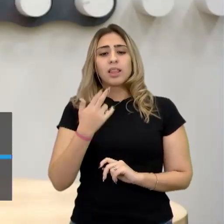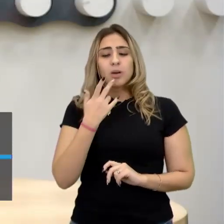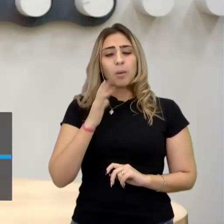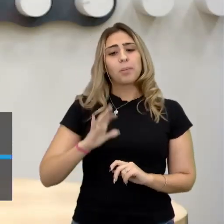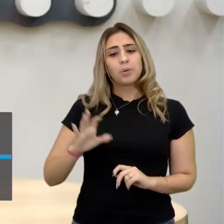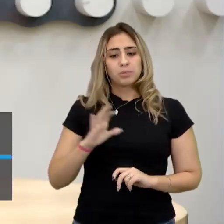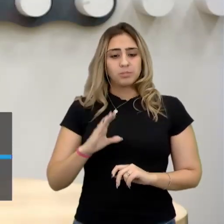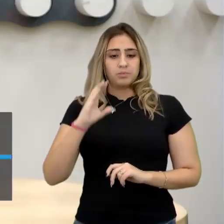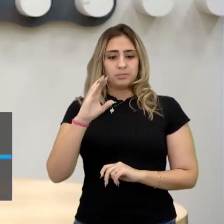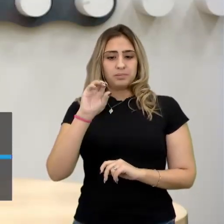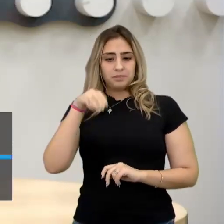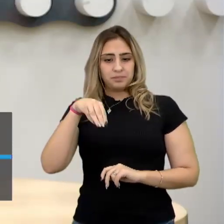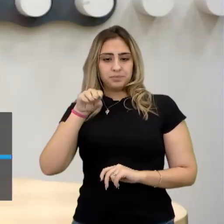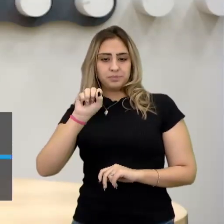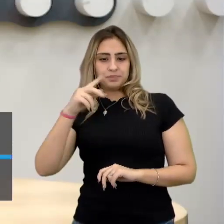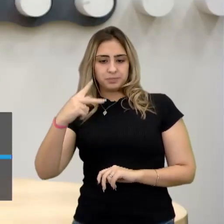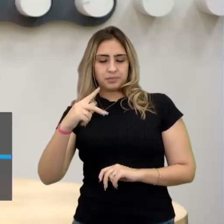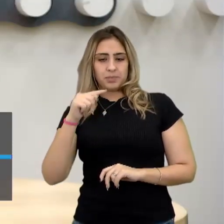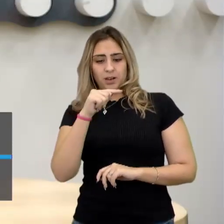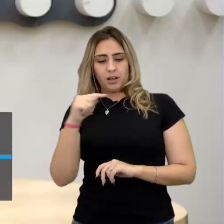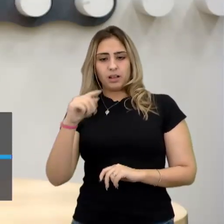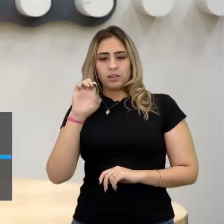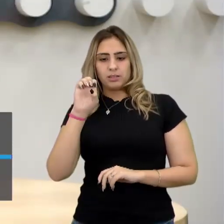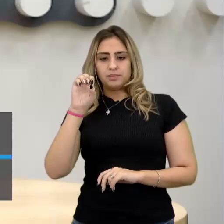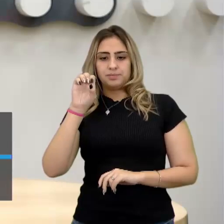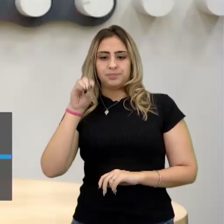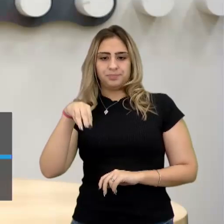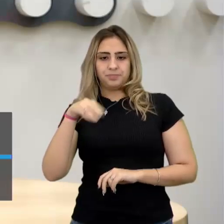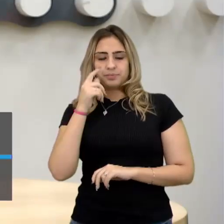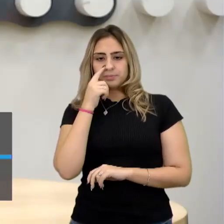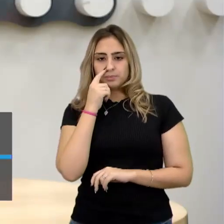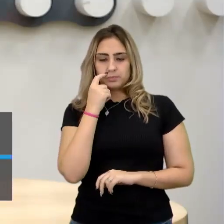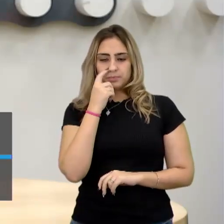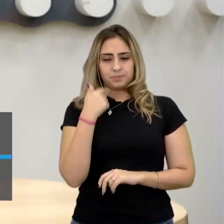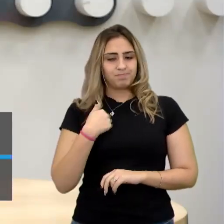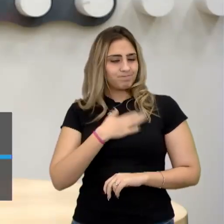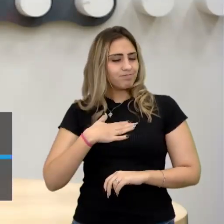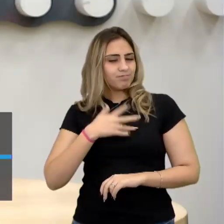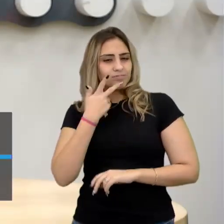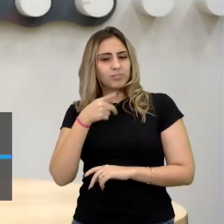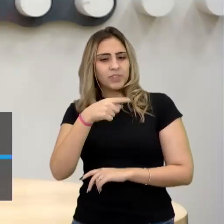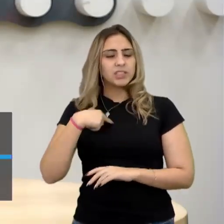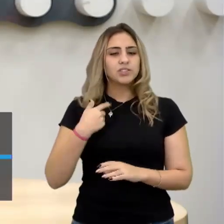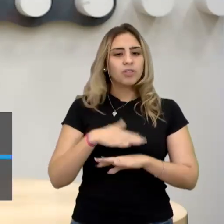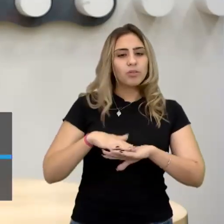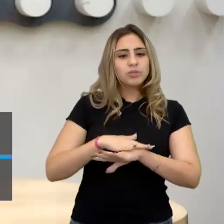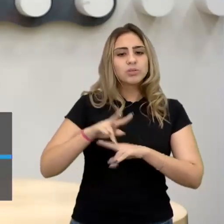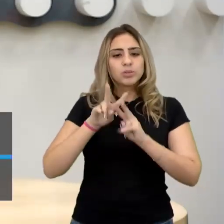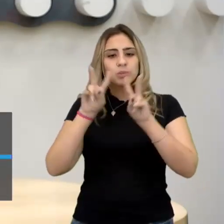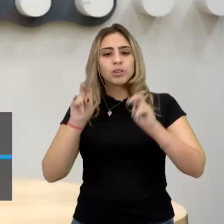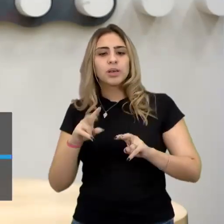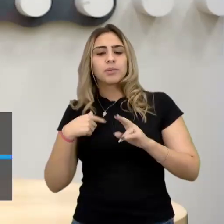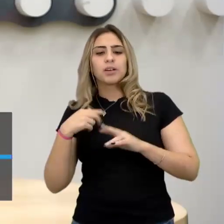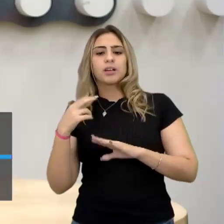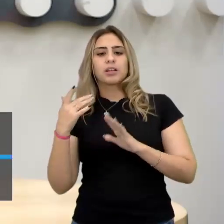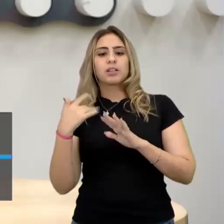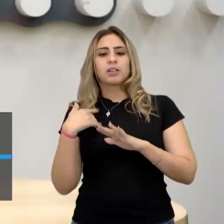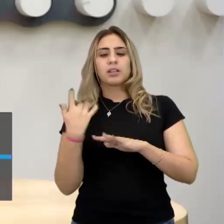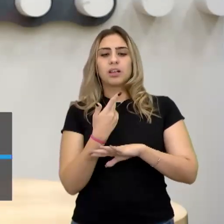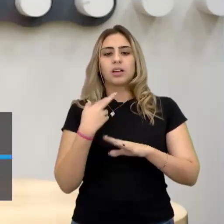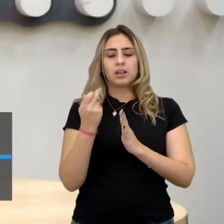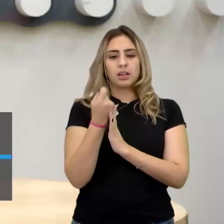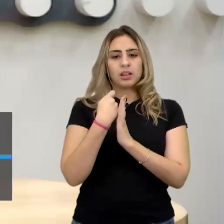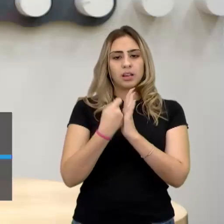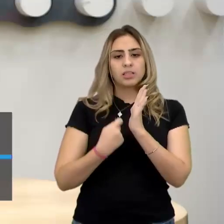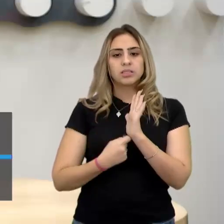Portuguesa, CMSP_EM. Será um prazer falar com vocês. A gente estava comentando sobre o tema da redação do Enem, professores,